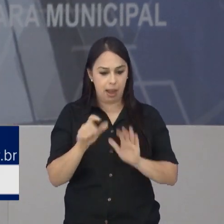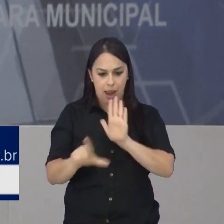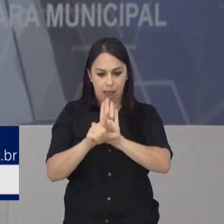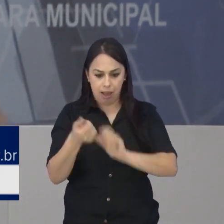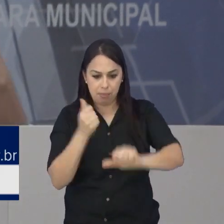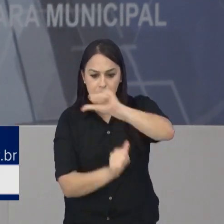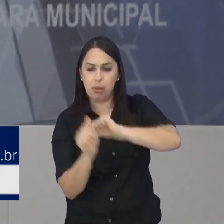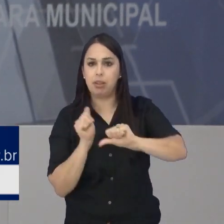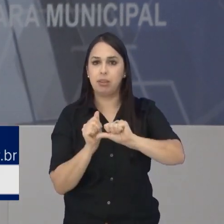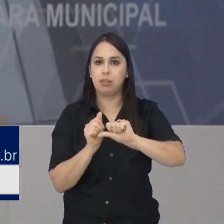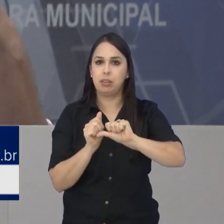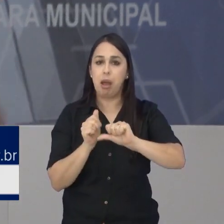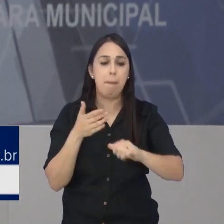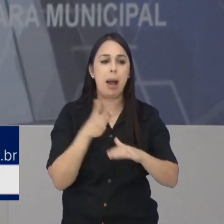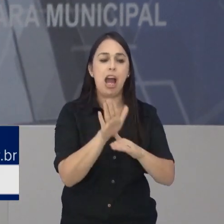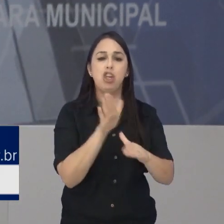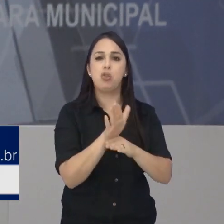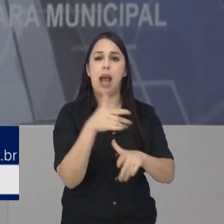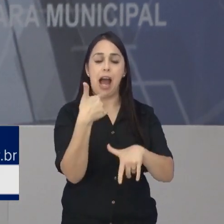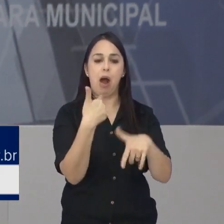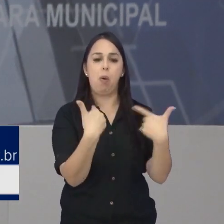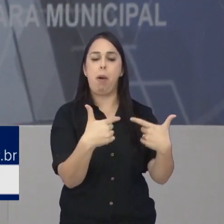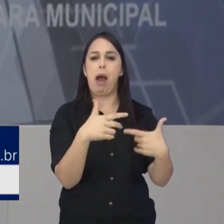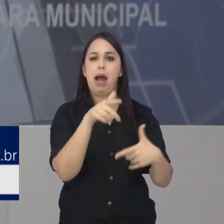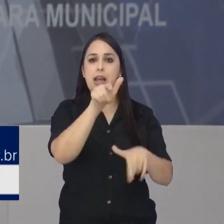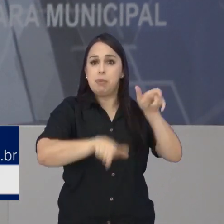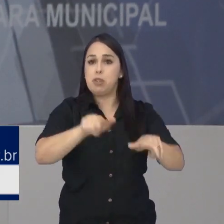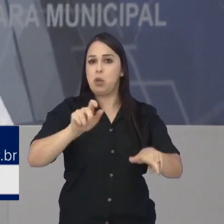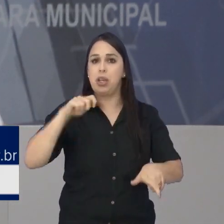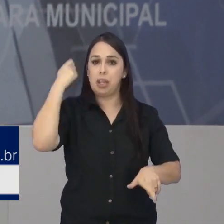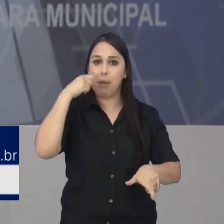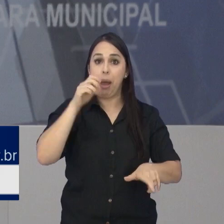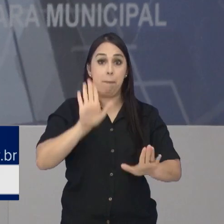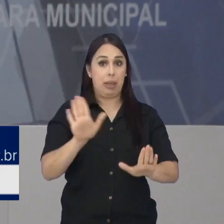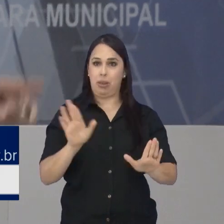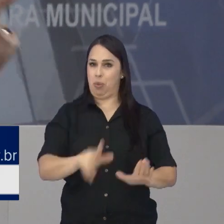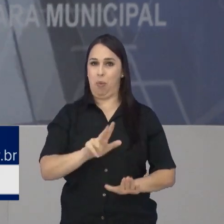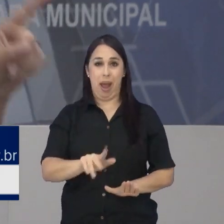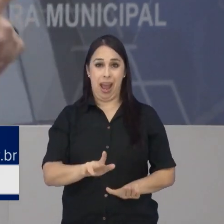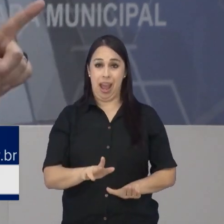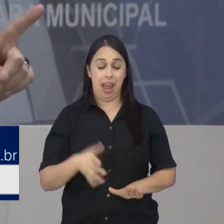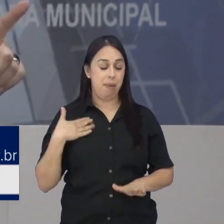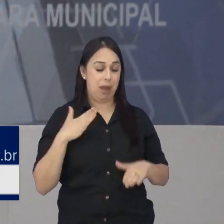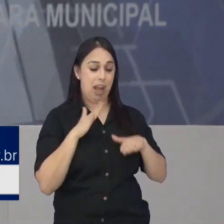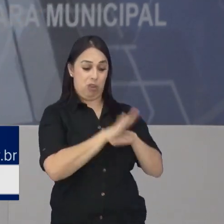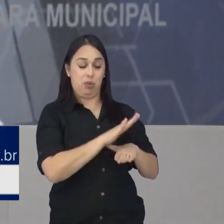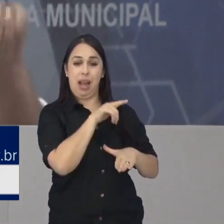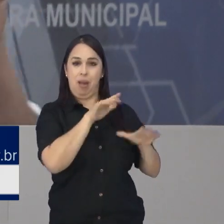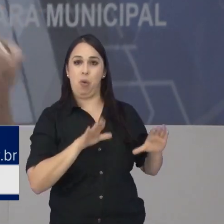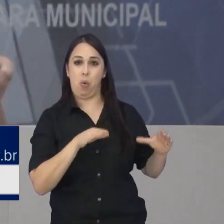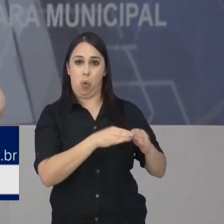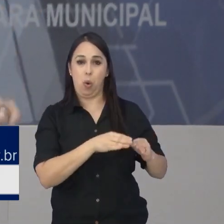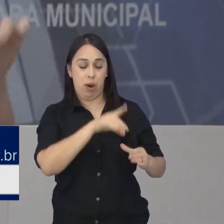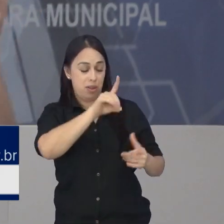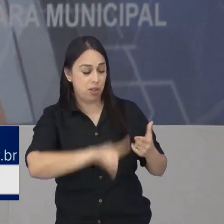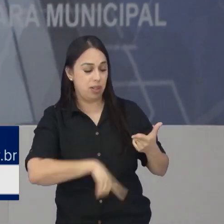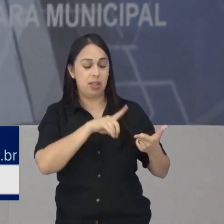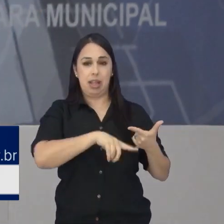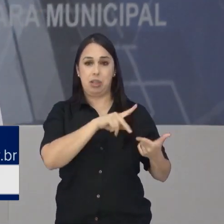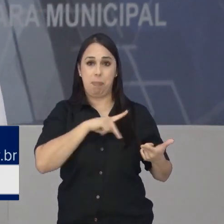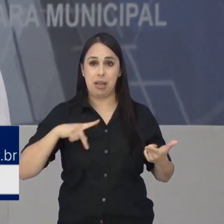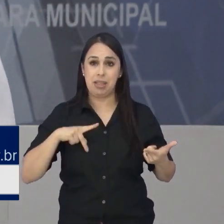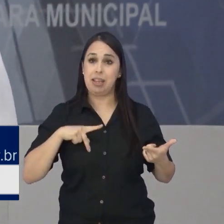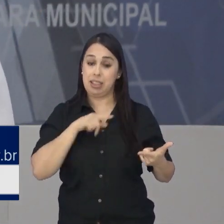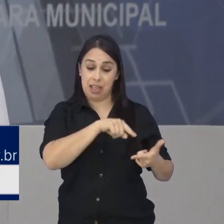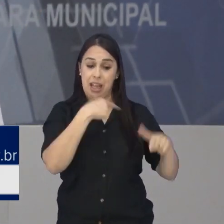para atender a classe que trabalha com arte e cultura da cidade, mas é para atender o pessoal, diretor,